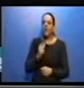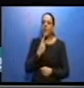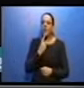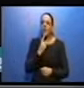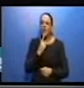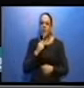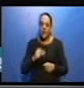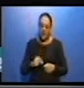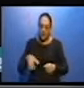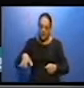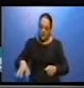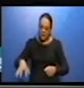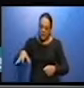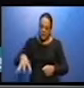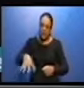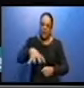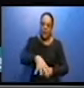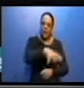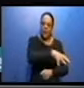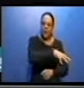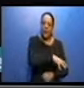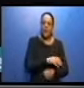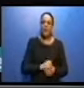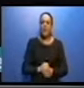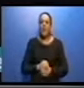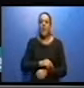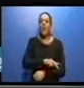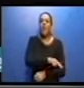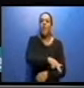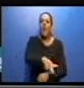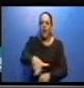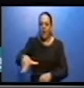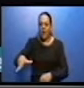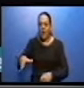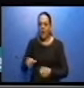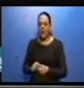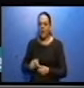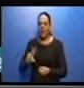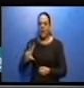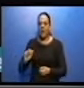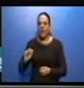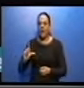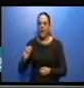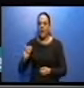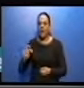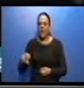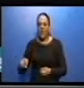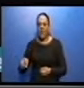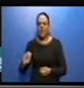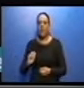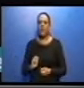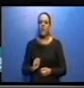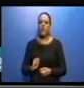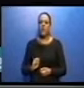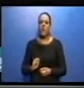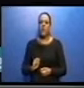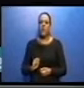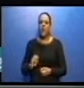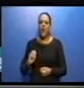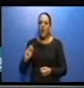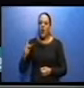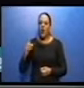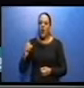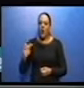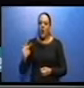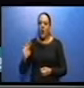né? Como Valinhos, Vinhedo, Paulínia, Hortolândia, Jaguariúna, Indaiatuba, enfim, todos